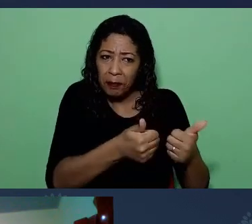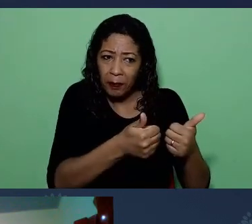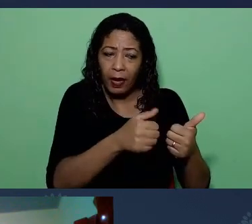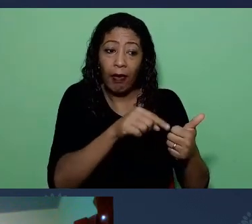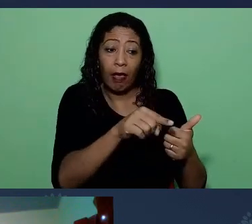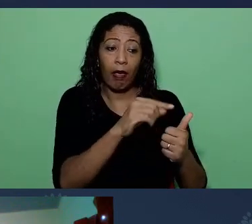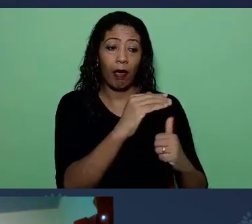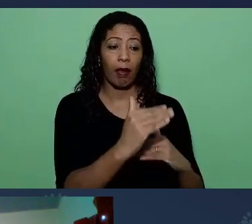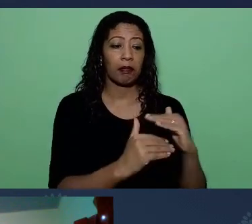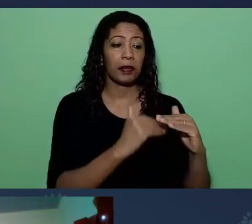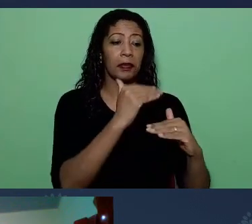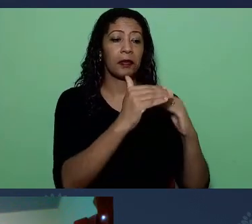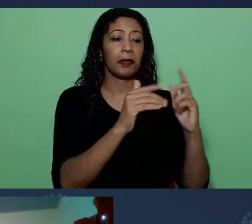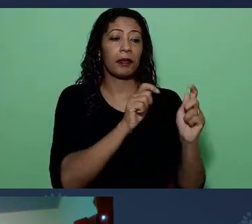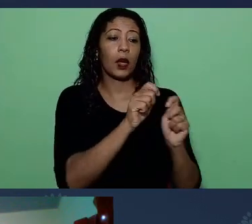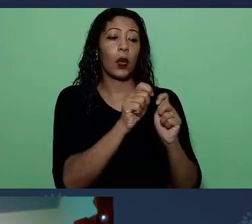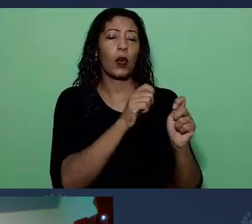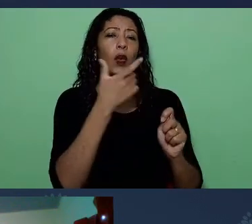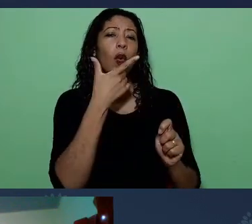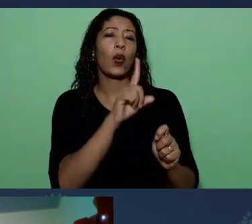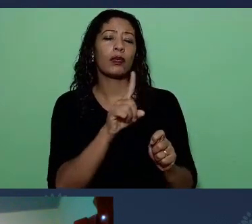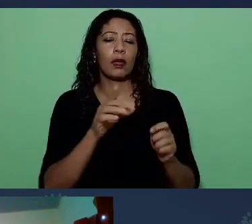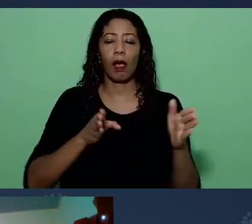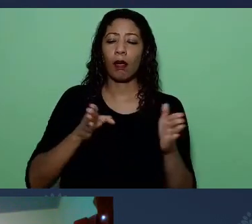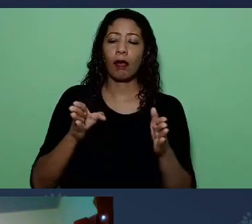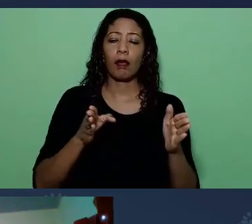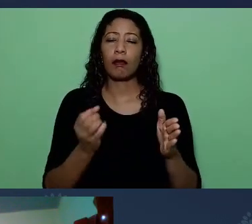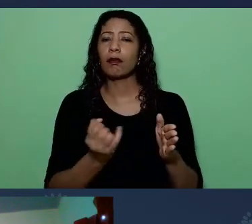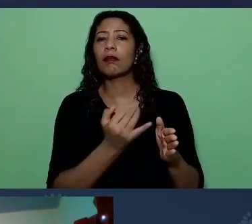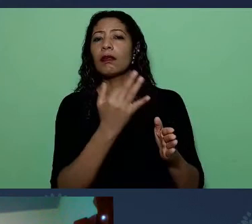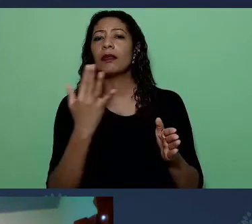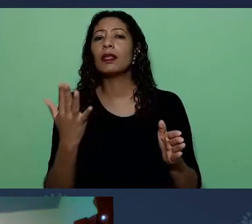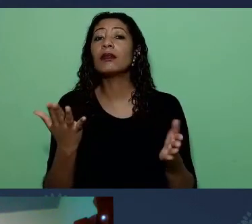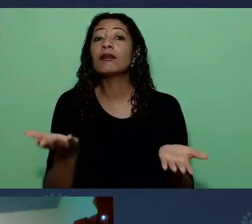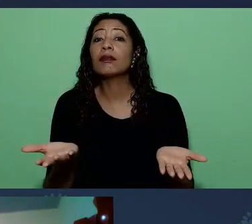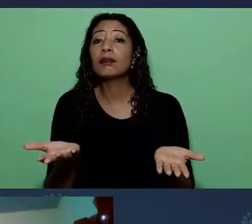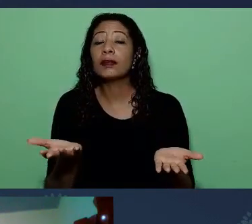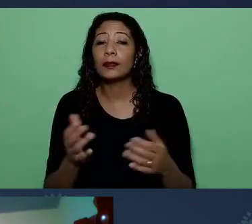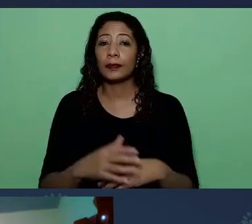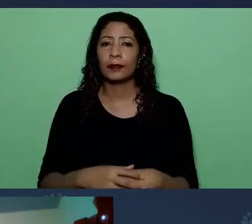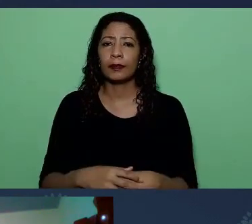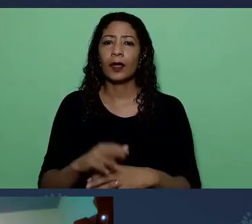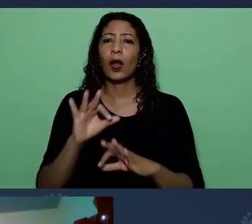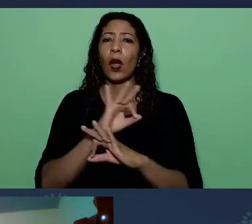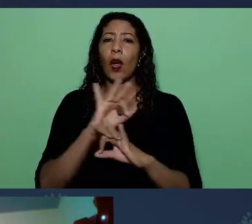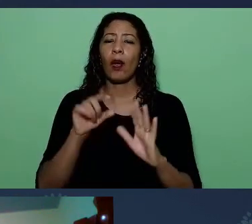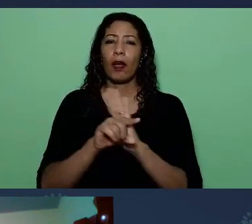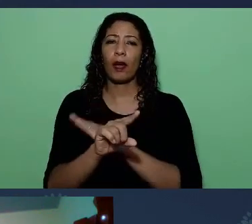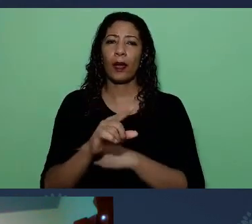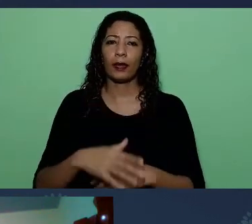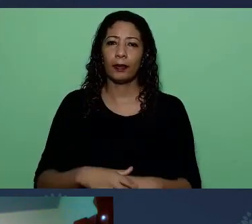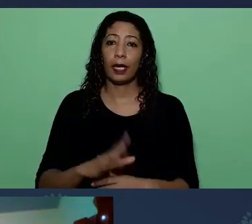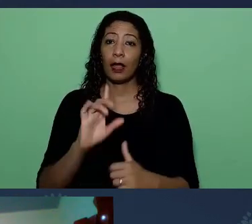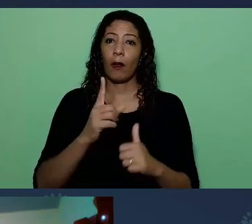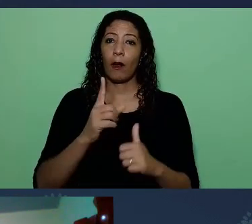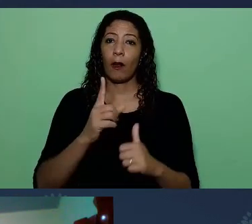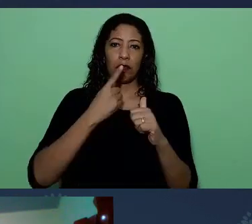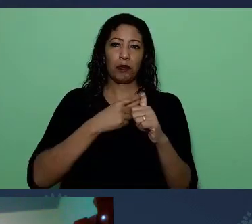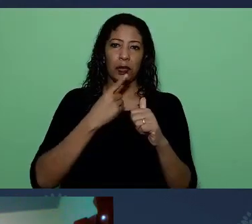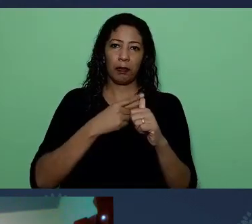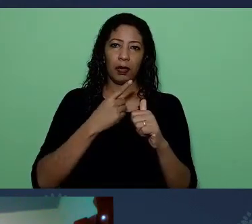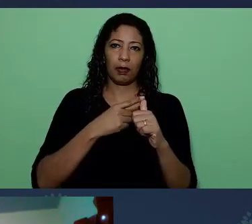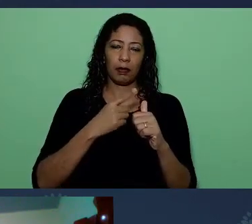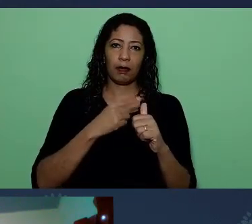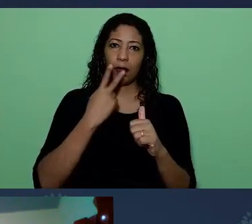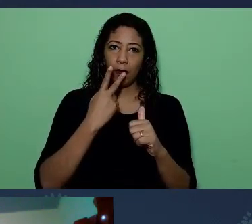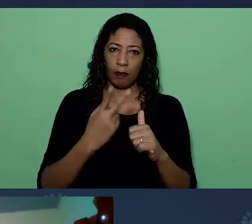ficar sob controle? Ótima pergunta, Rebeca, Vitor. Então, primeiro, eu sempre vou falar assim, a mesma coisa